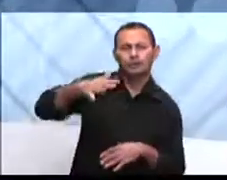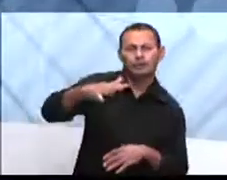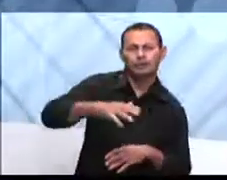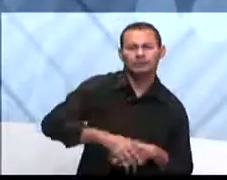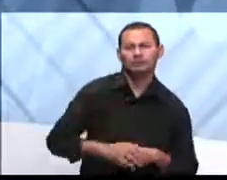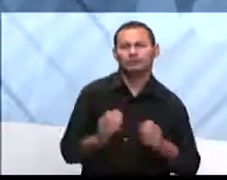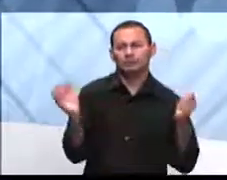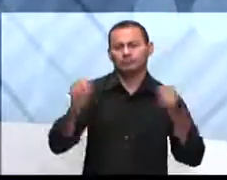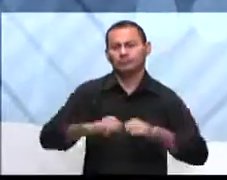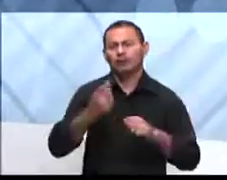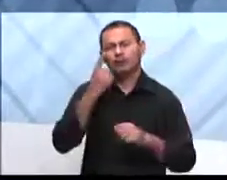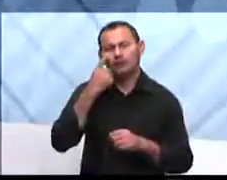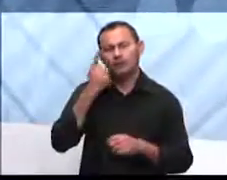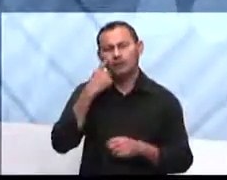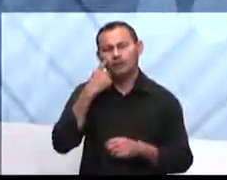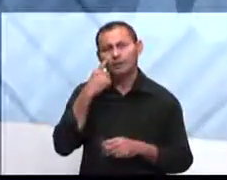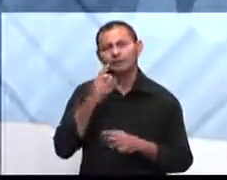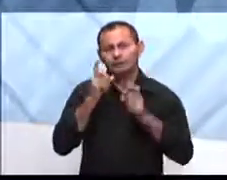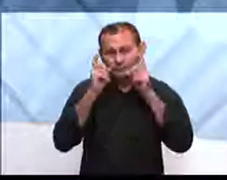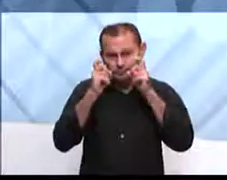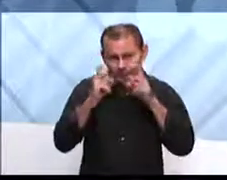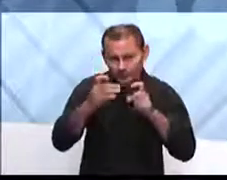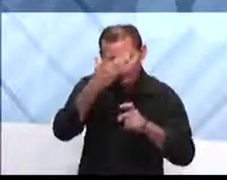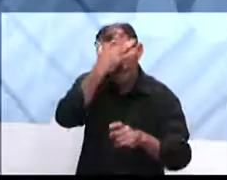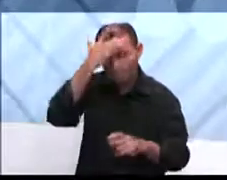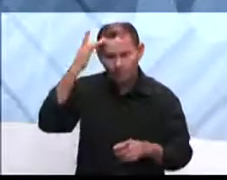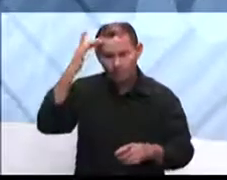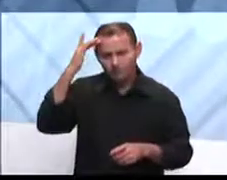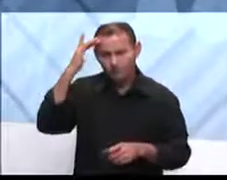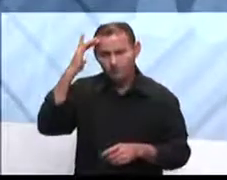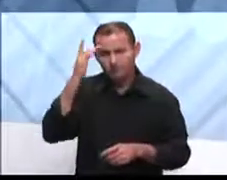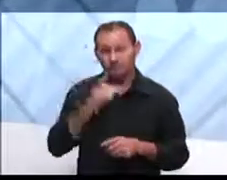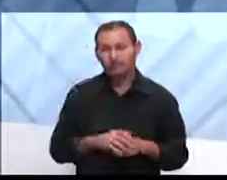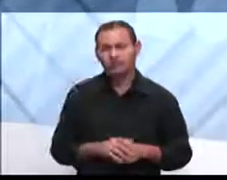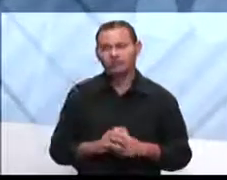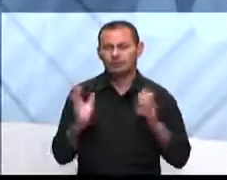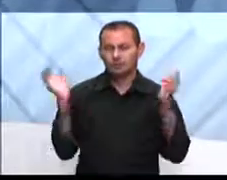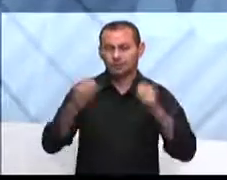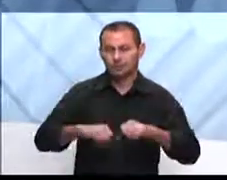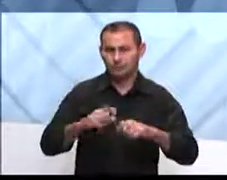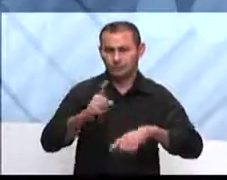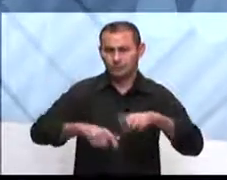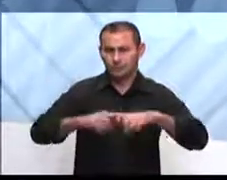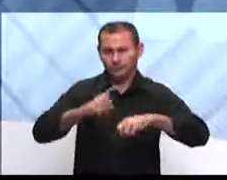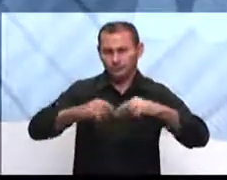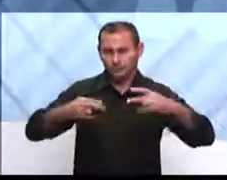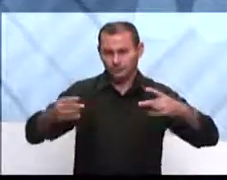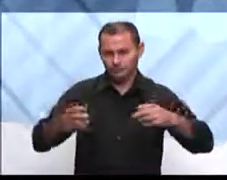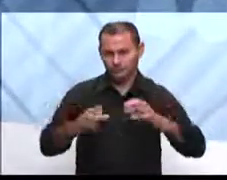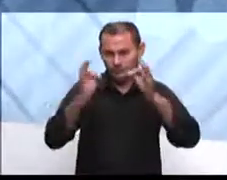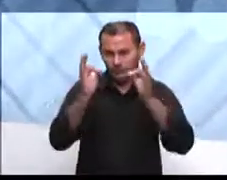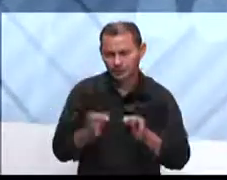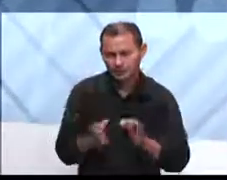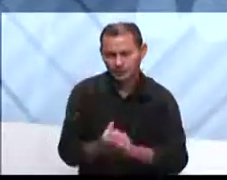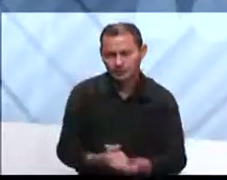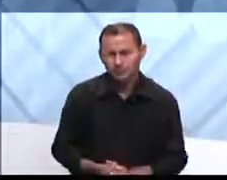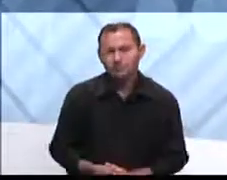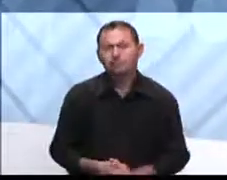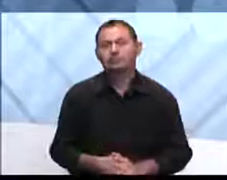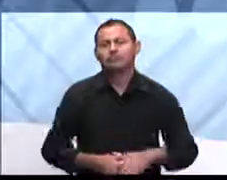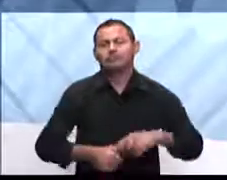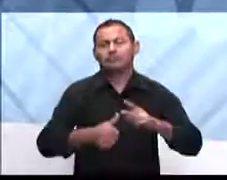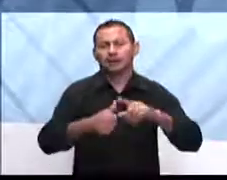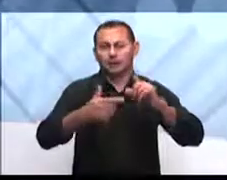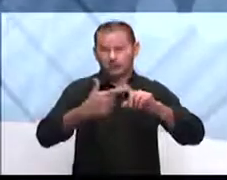o possível ver, né, então, o interesse das pessoas pelos possíveis produtos, tá? E no